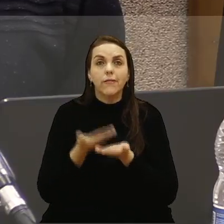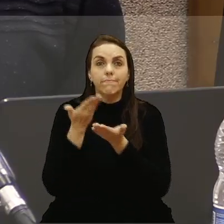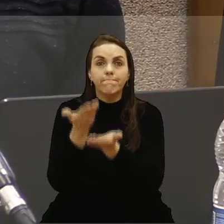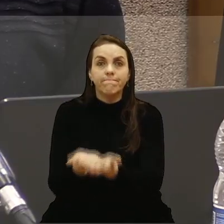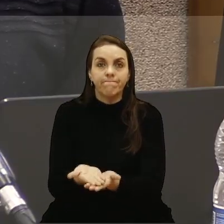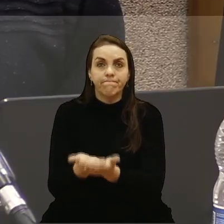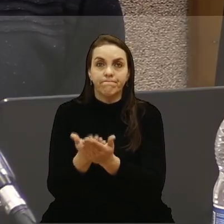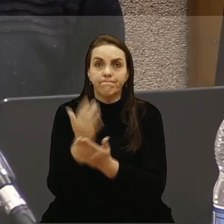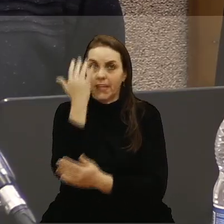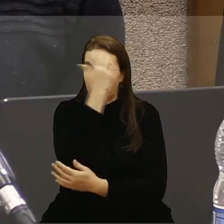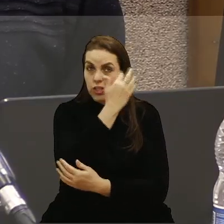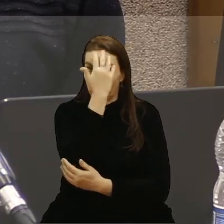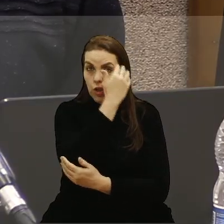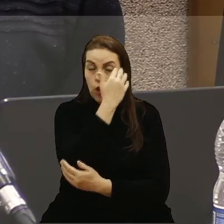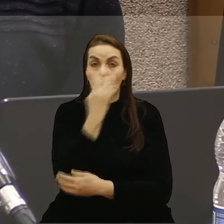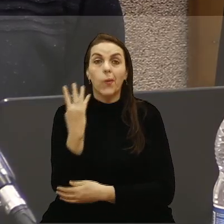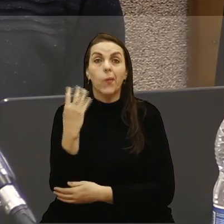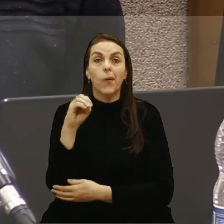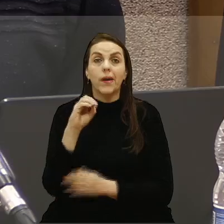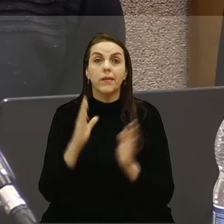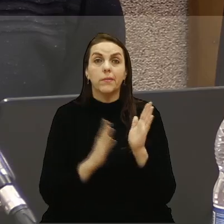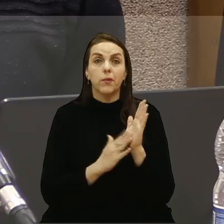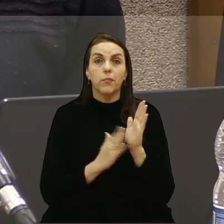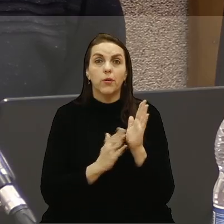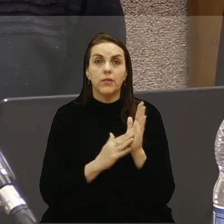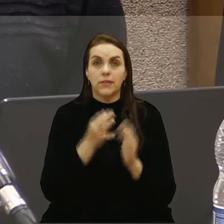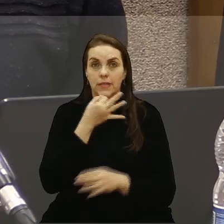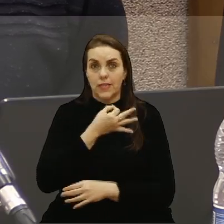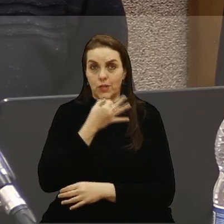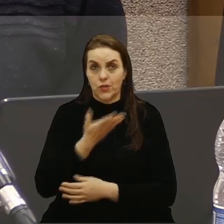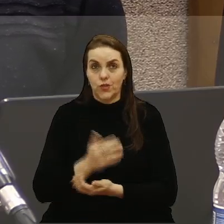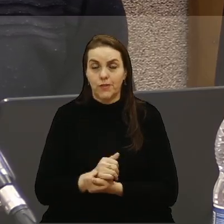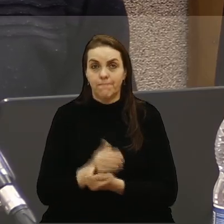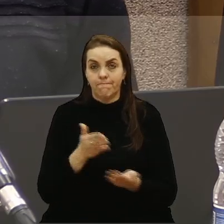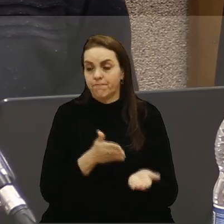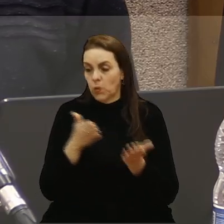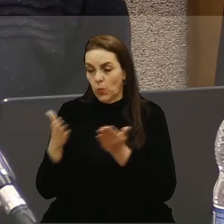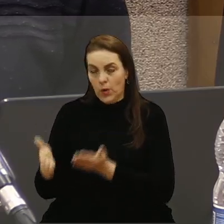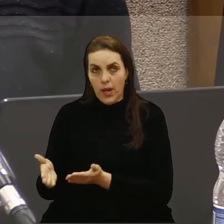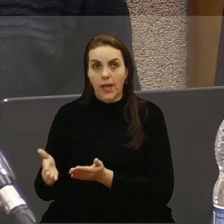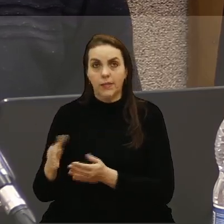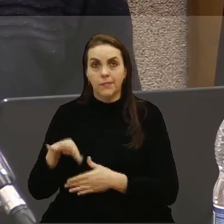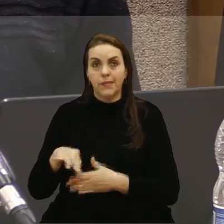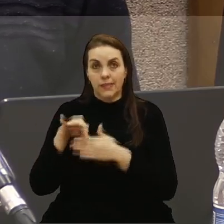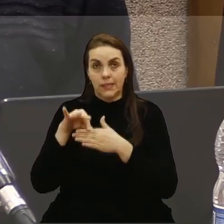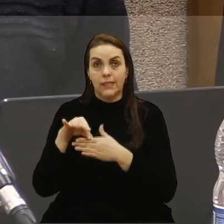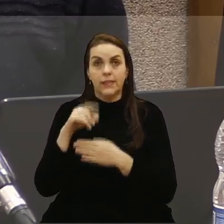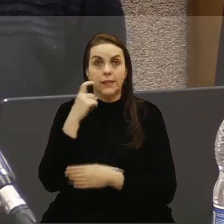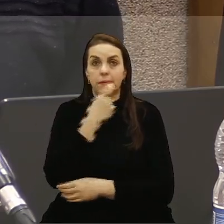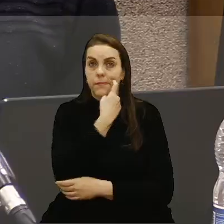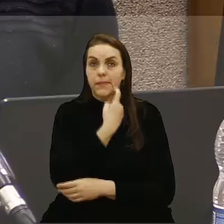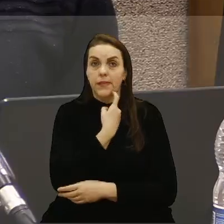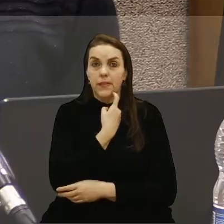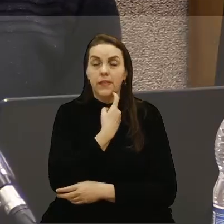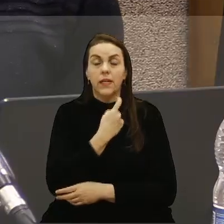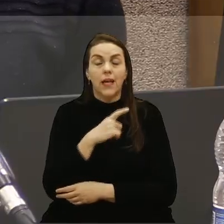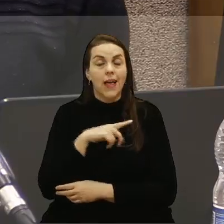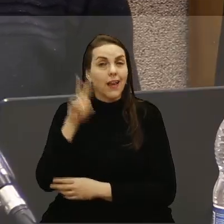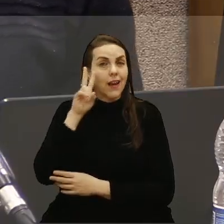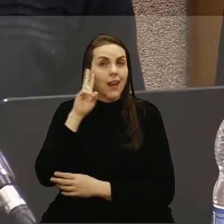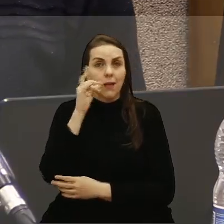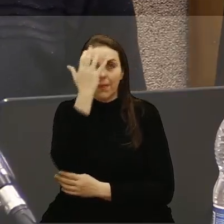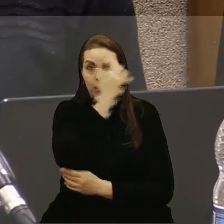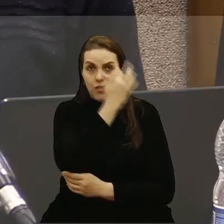para Caxias. E eu estou aqui do lado do meu líder, o Wagner Petrini. Ele lembra que o prefeito Adiló